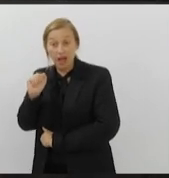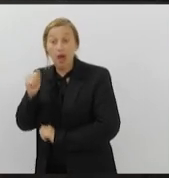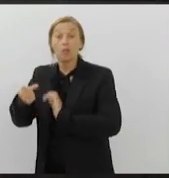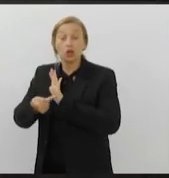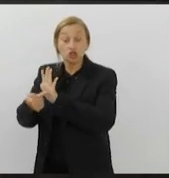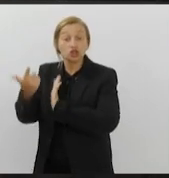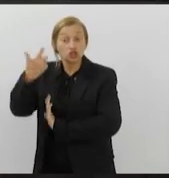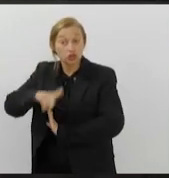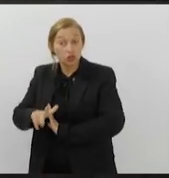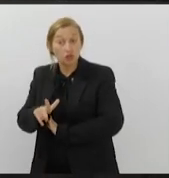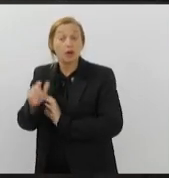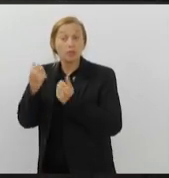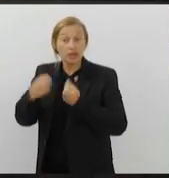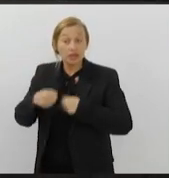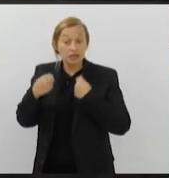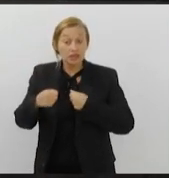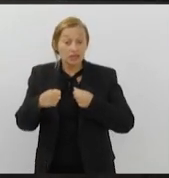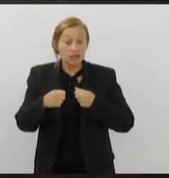precisa olhar para